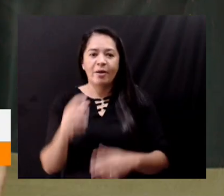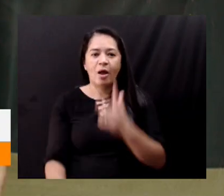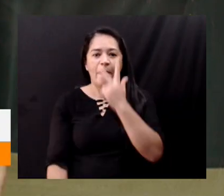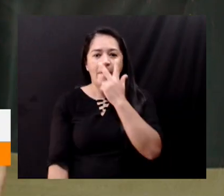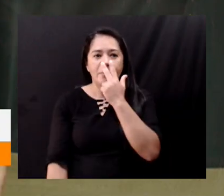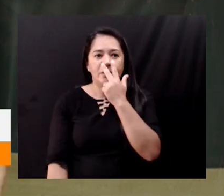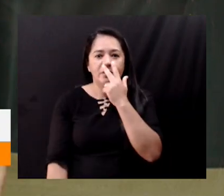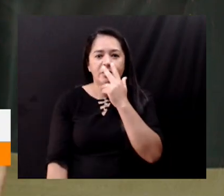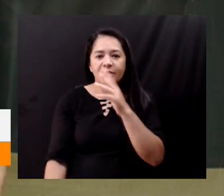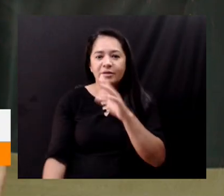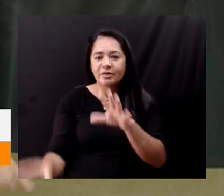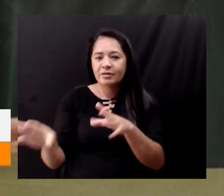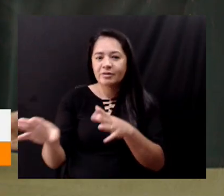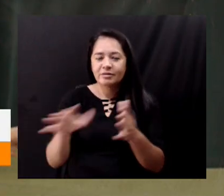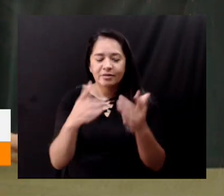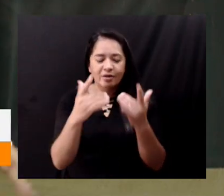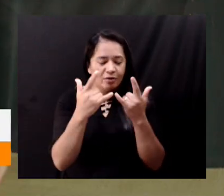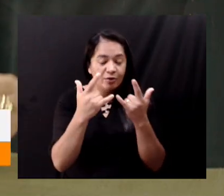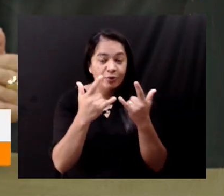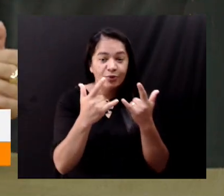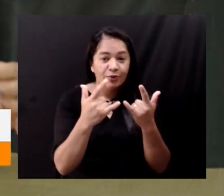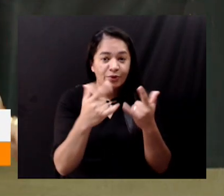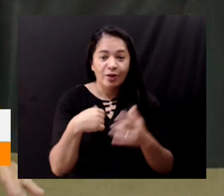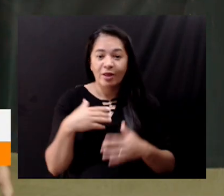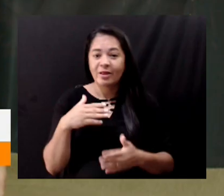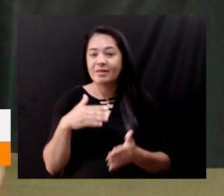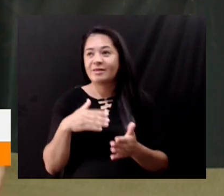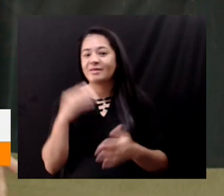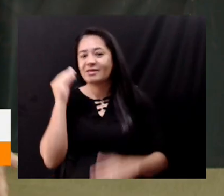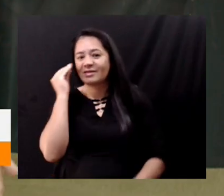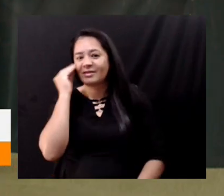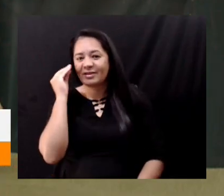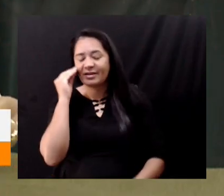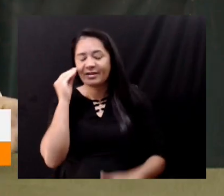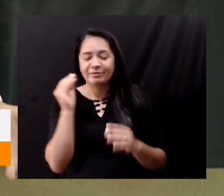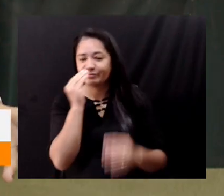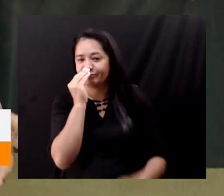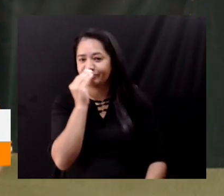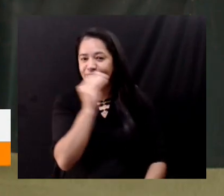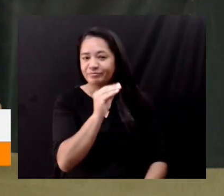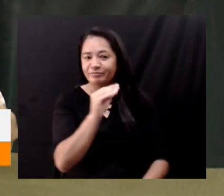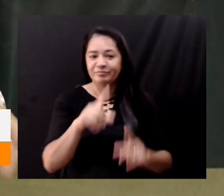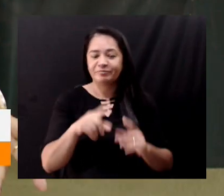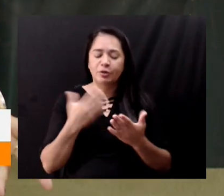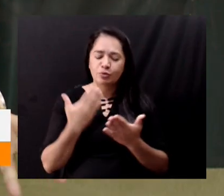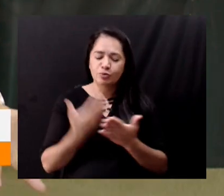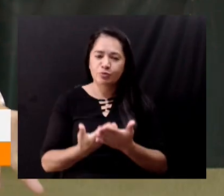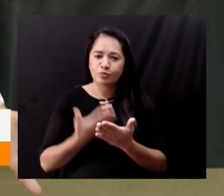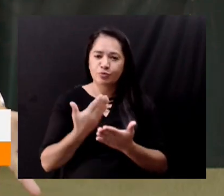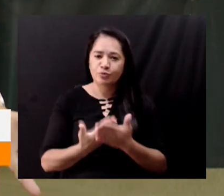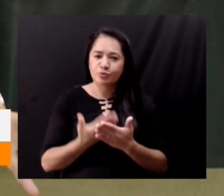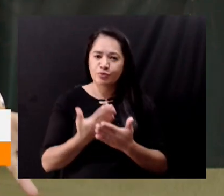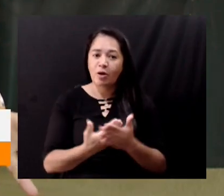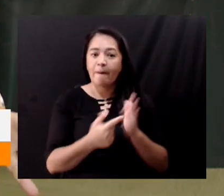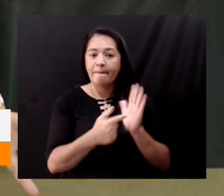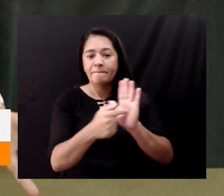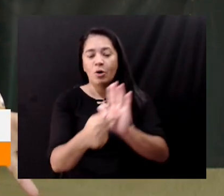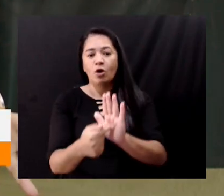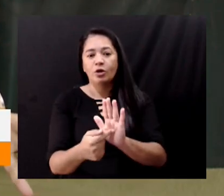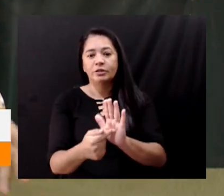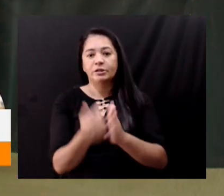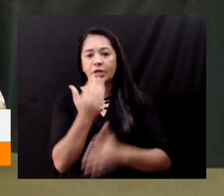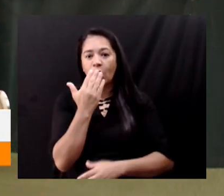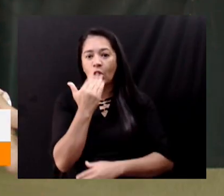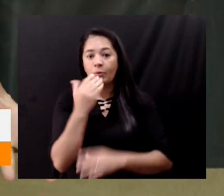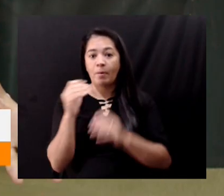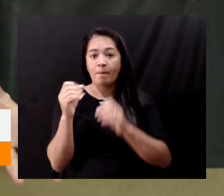gente tenta resistir. Estudos após estudos mostram que esses alimentos podem realmente ativar áreas do